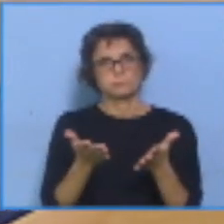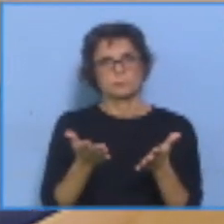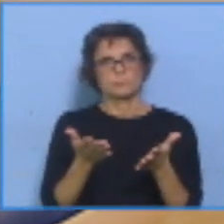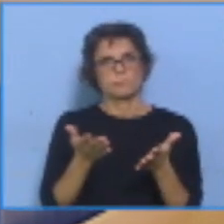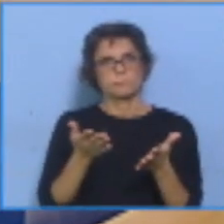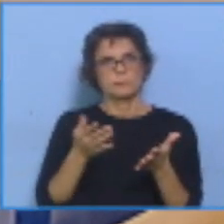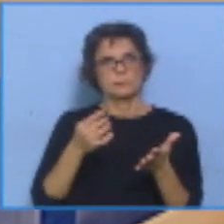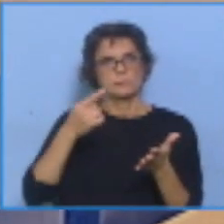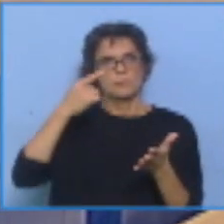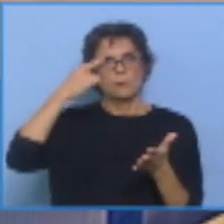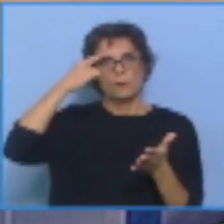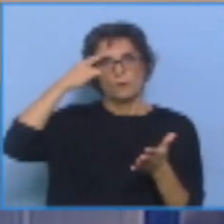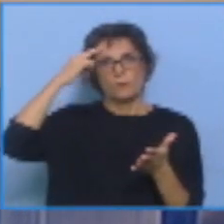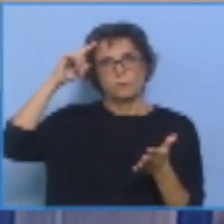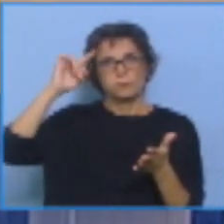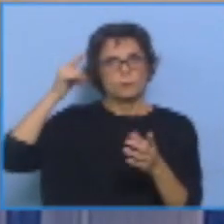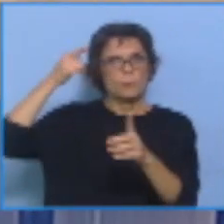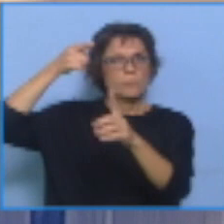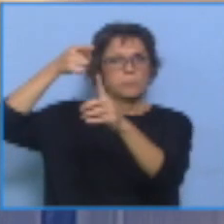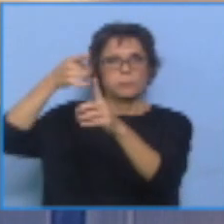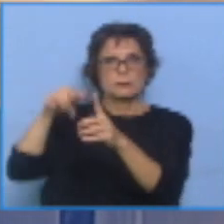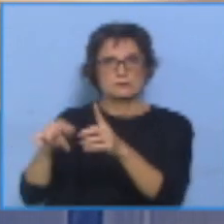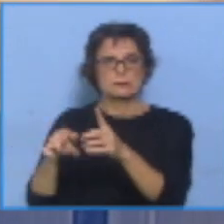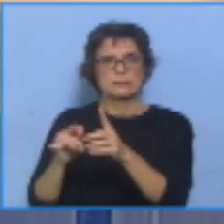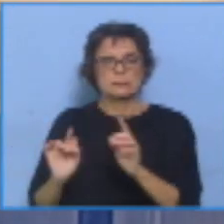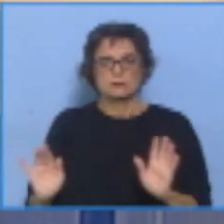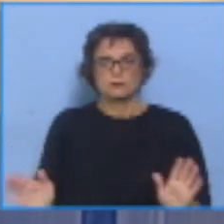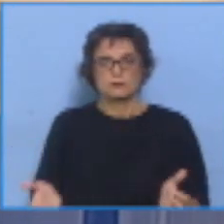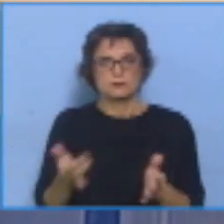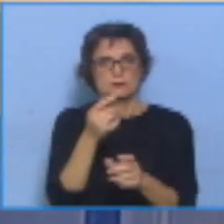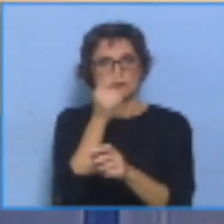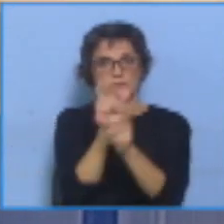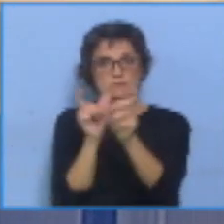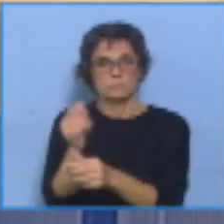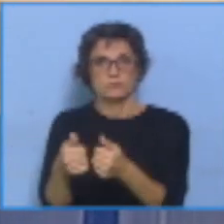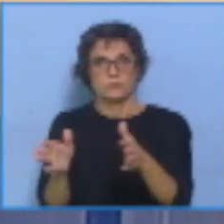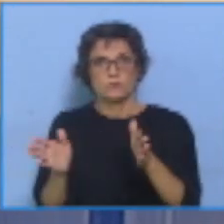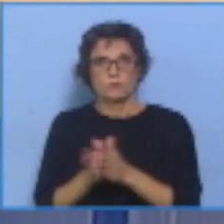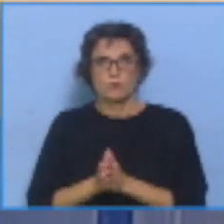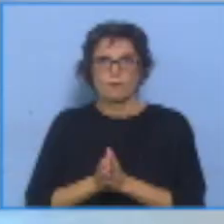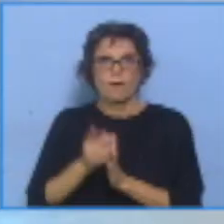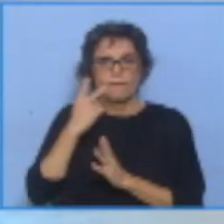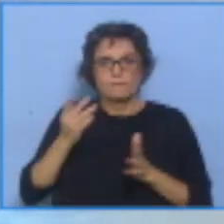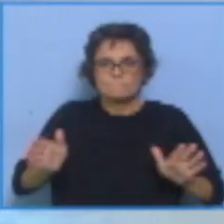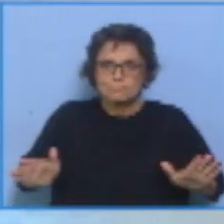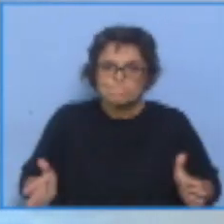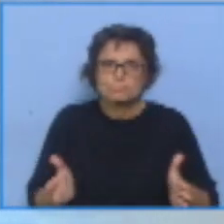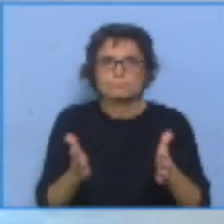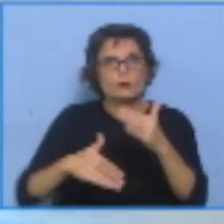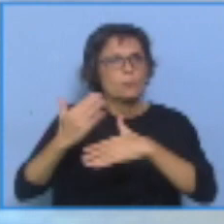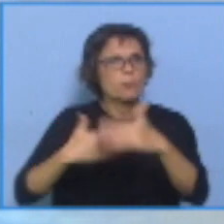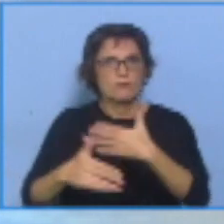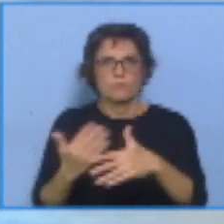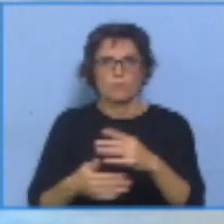aquilo que era essencial. E o essencial na vida de todos os homens, José Manuel Santos. Ela, de alguma